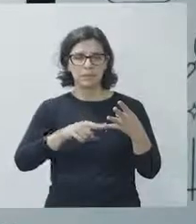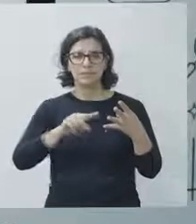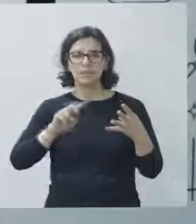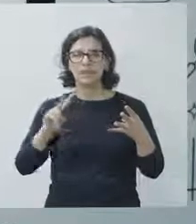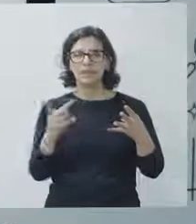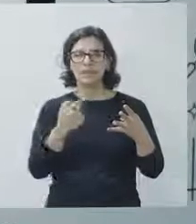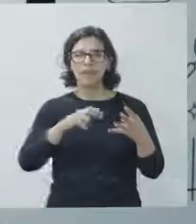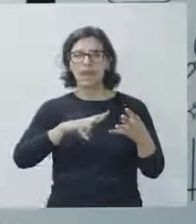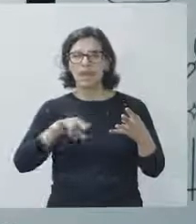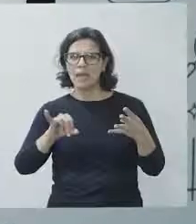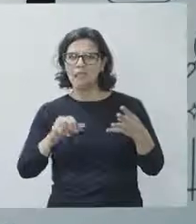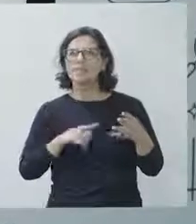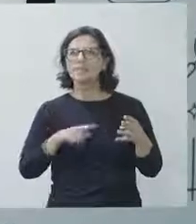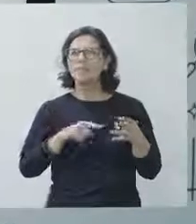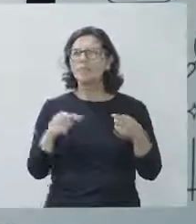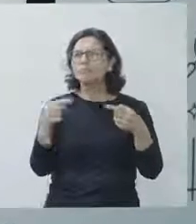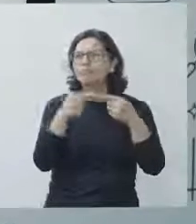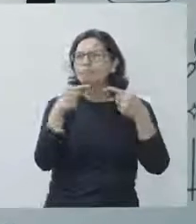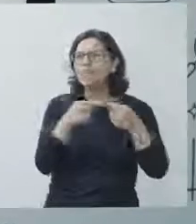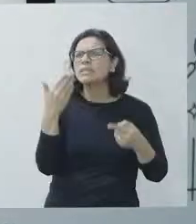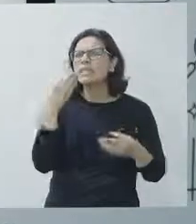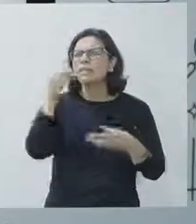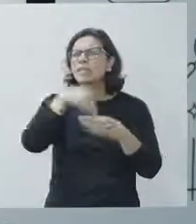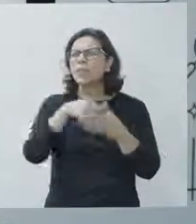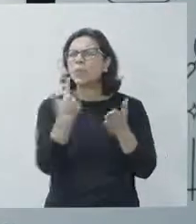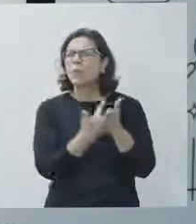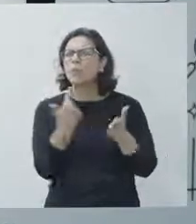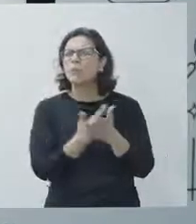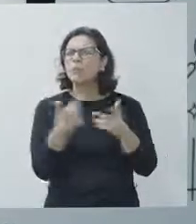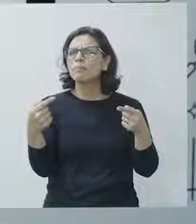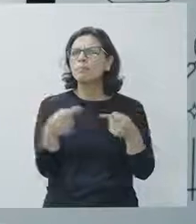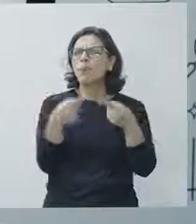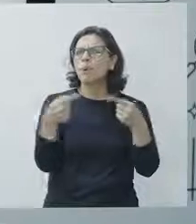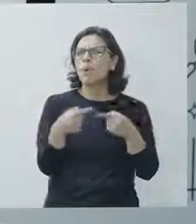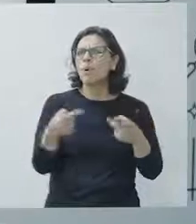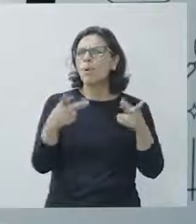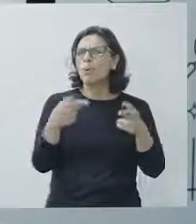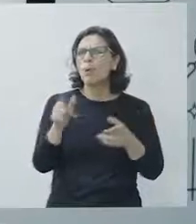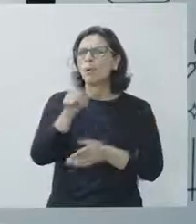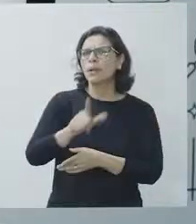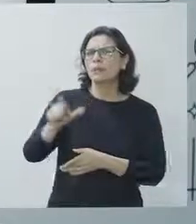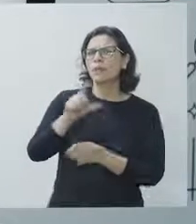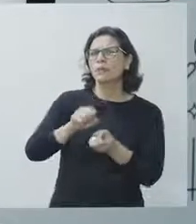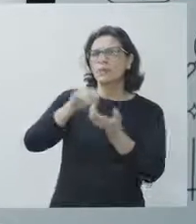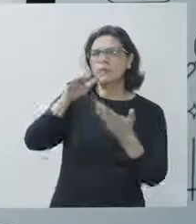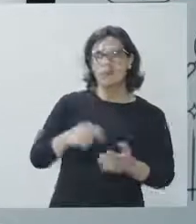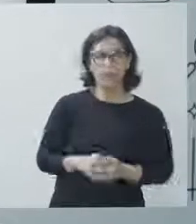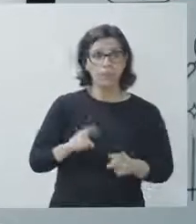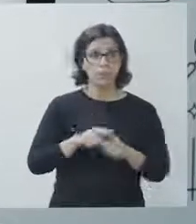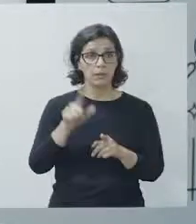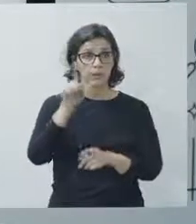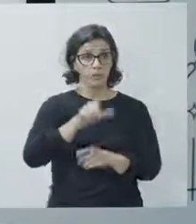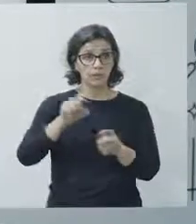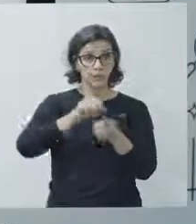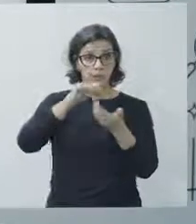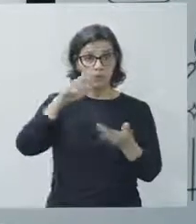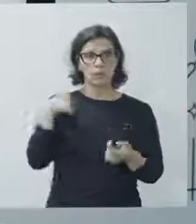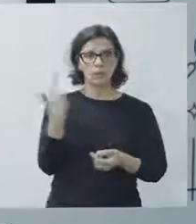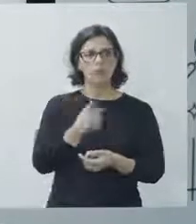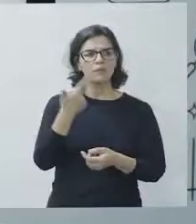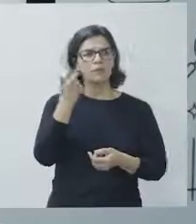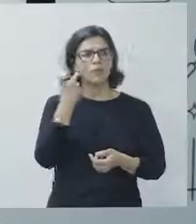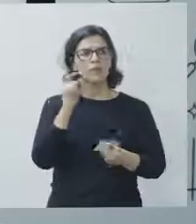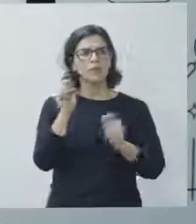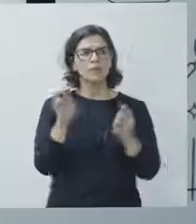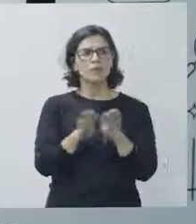fazer ali uma ligação entre o que pode ter nessas obras de literatura fantástica? Porque na literatura fantástica nós vamos ter o